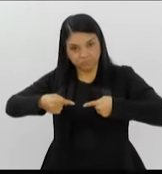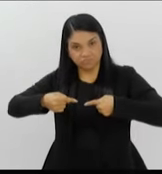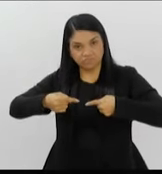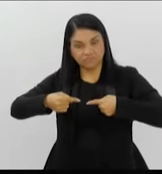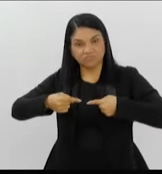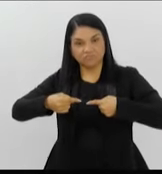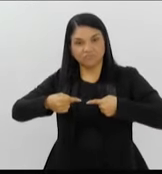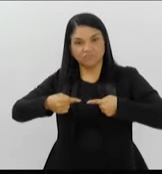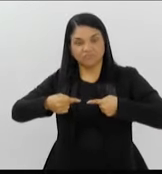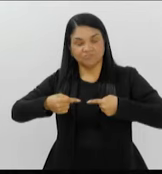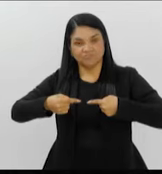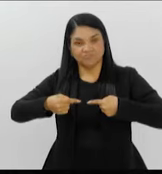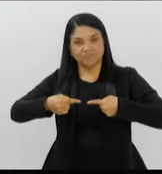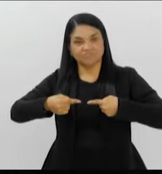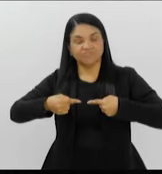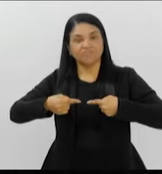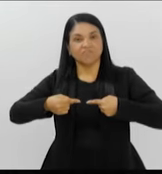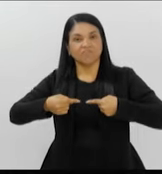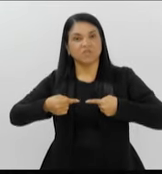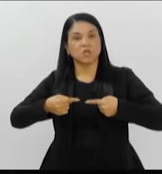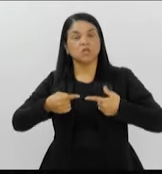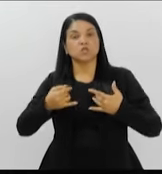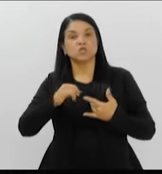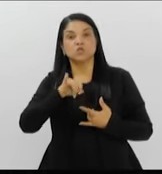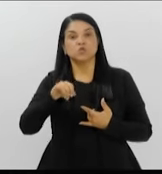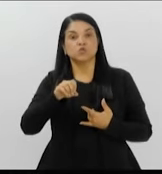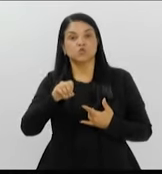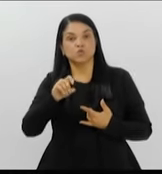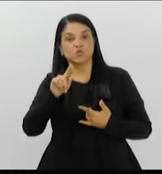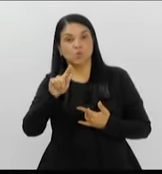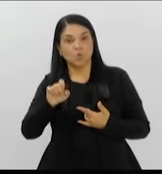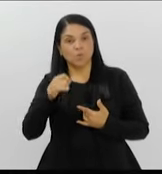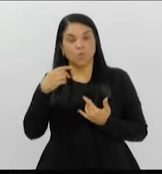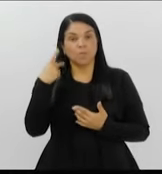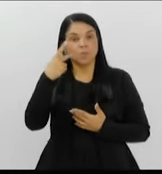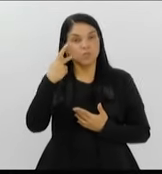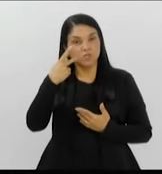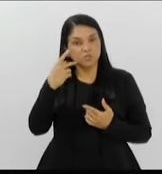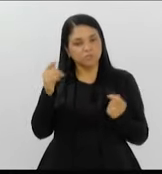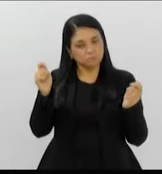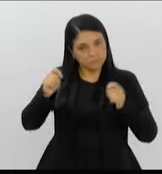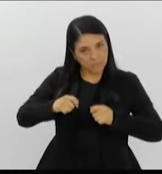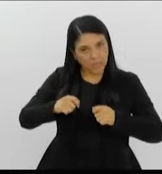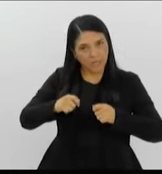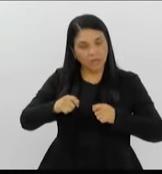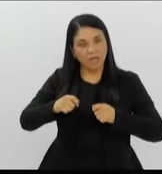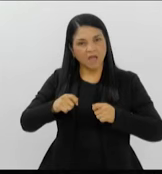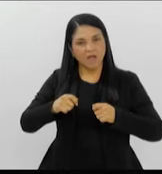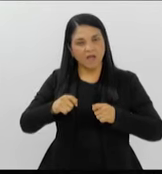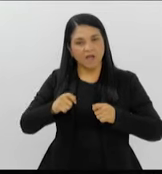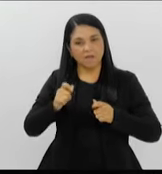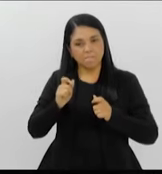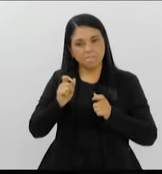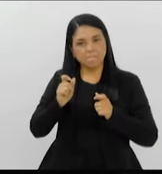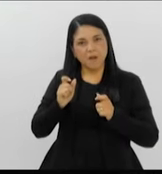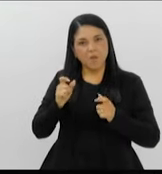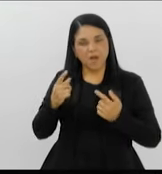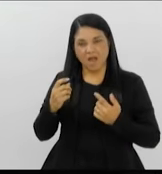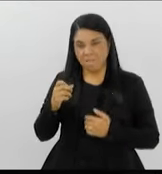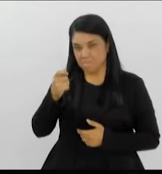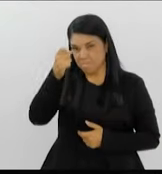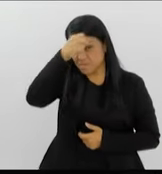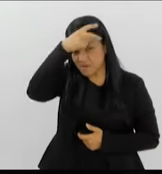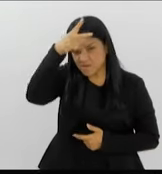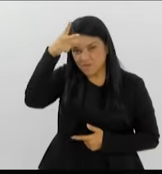Ataque. Faz parte do jogo político. Agora, atacar a